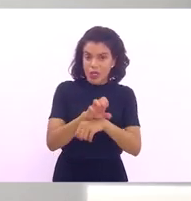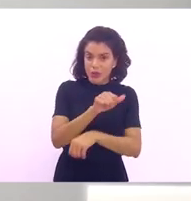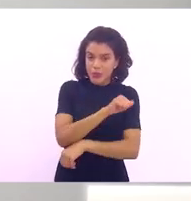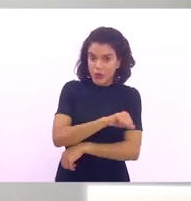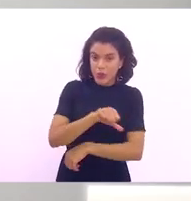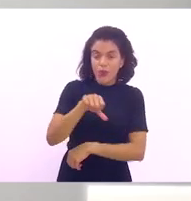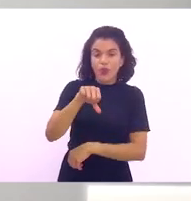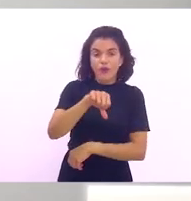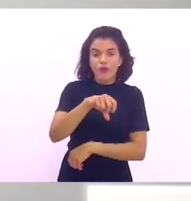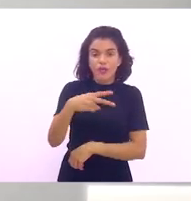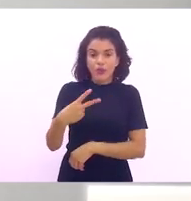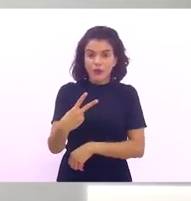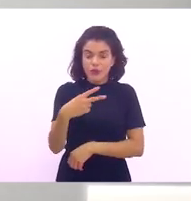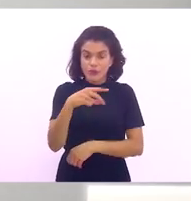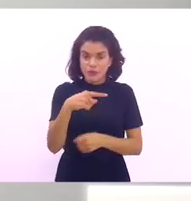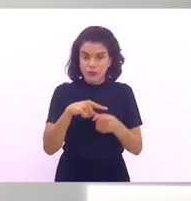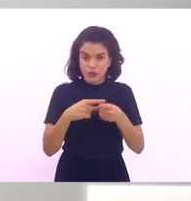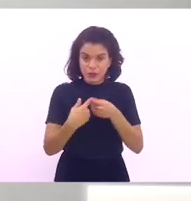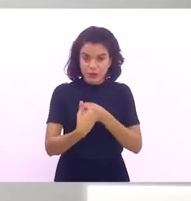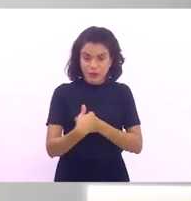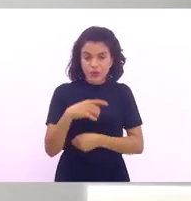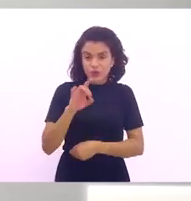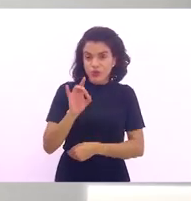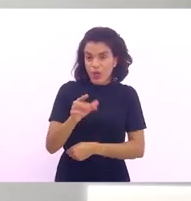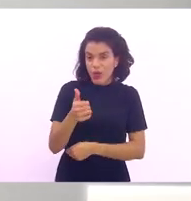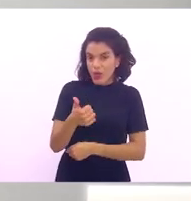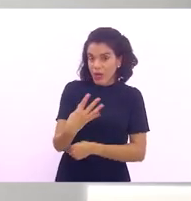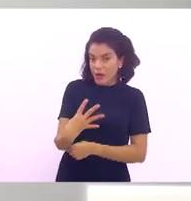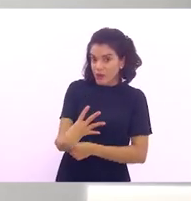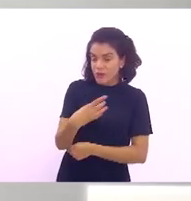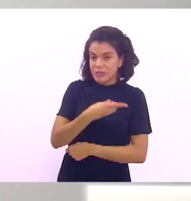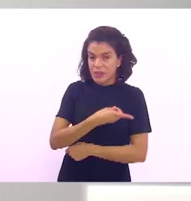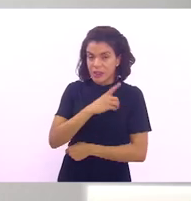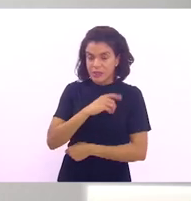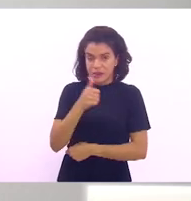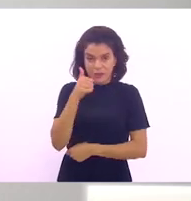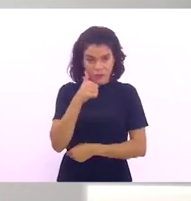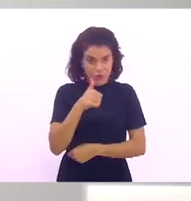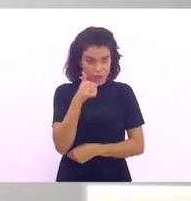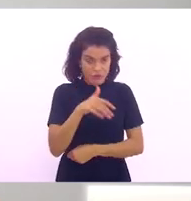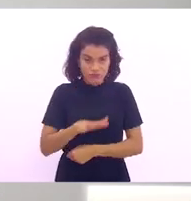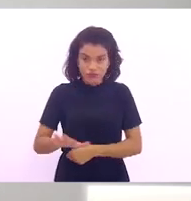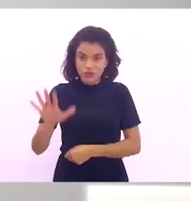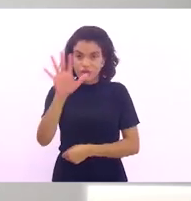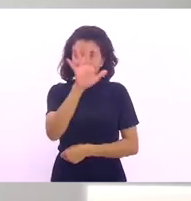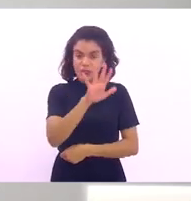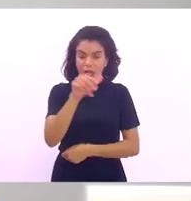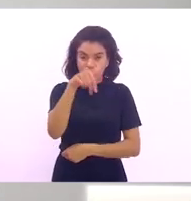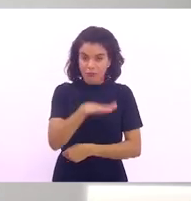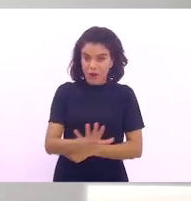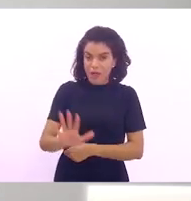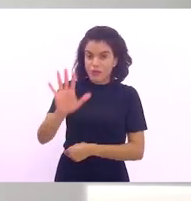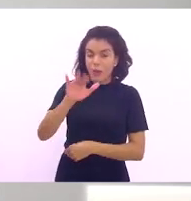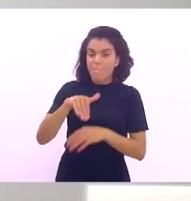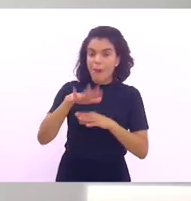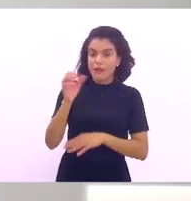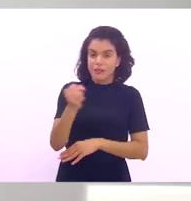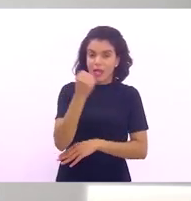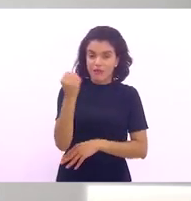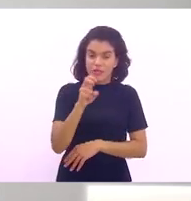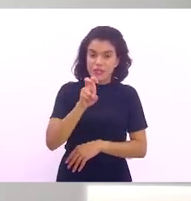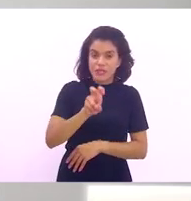92 municípios e somente 14 de anos no cenário nacional é um pouco mais grave nós